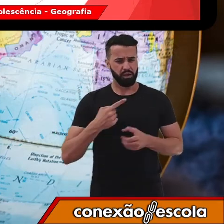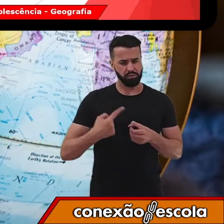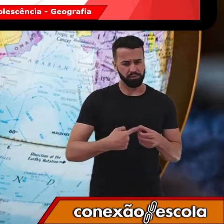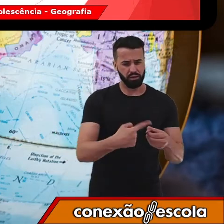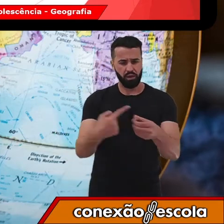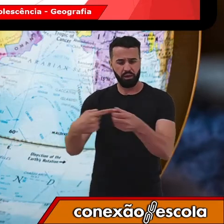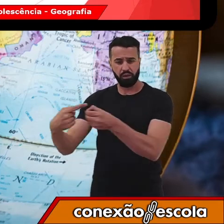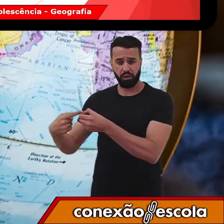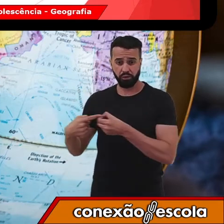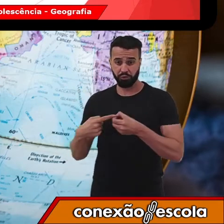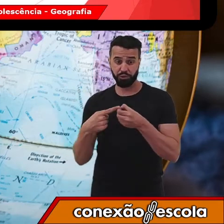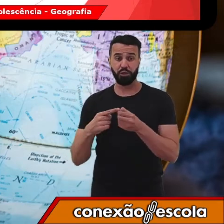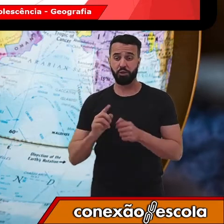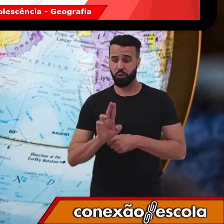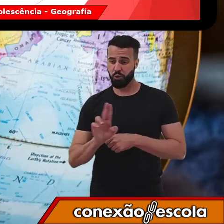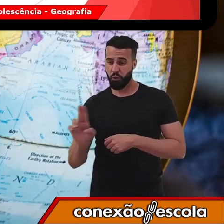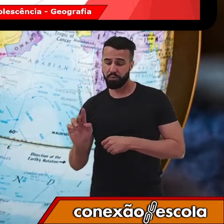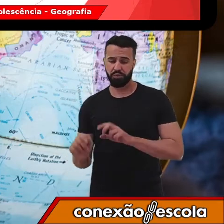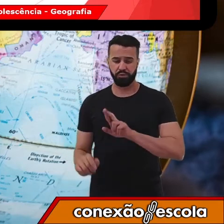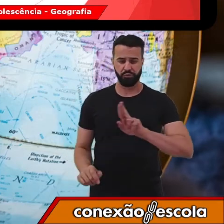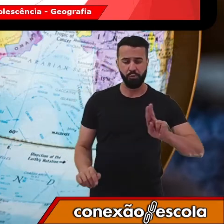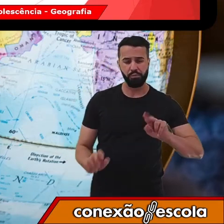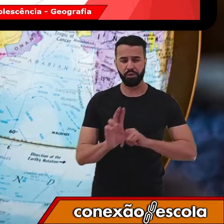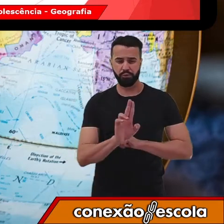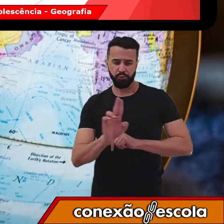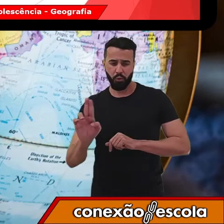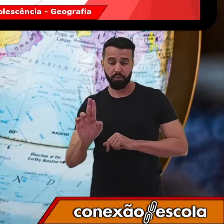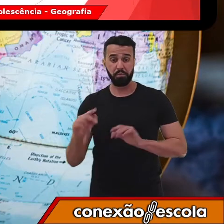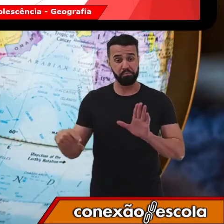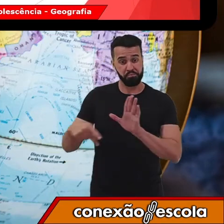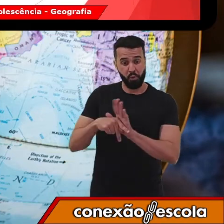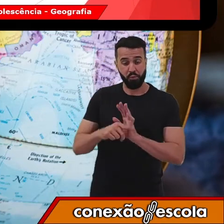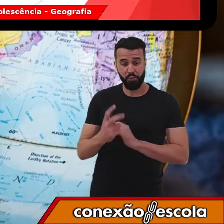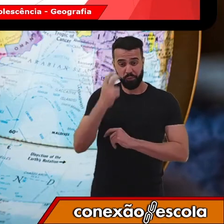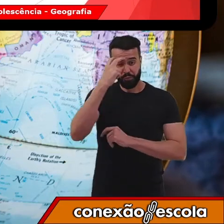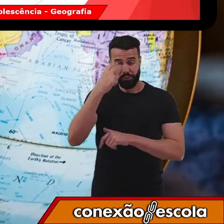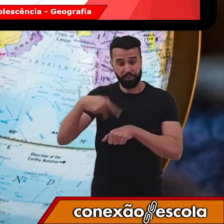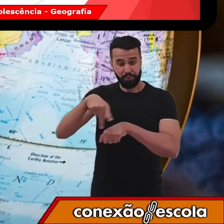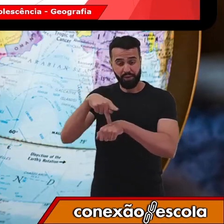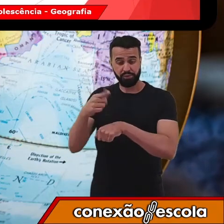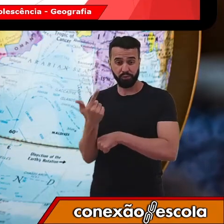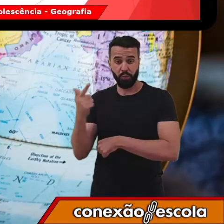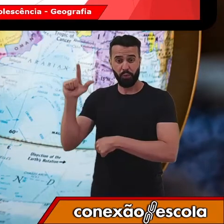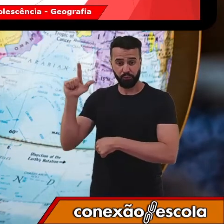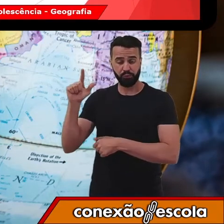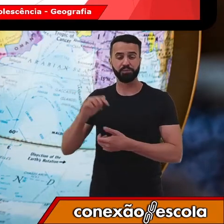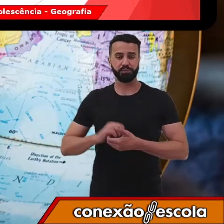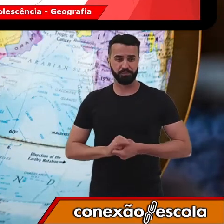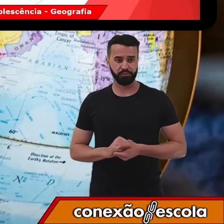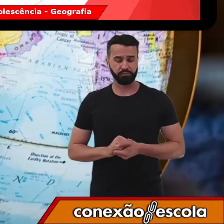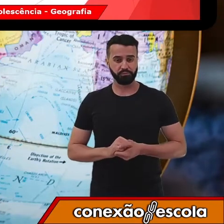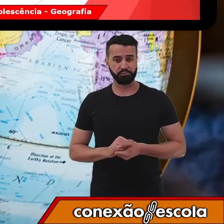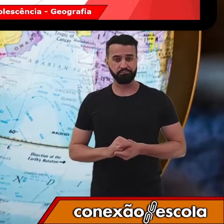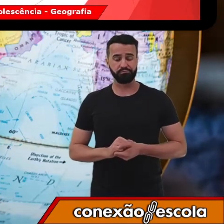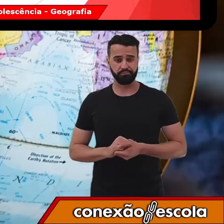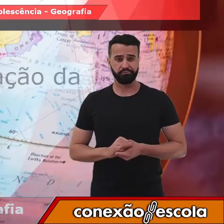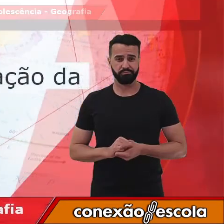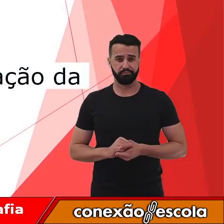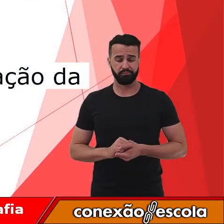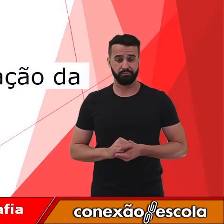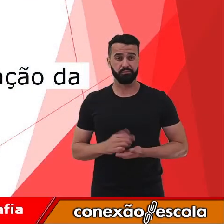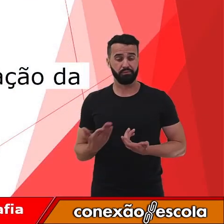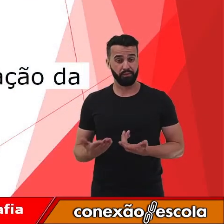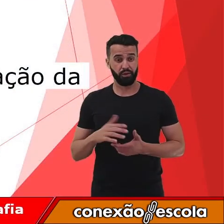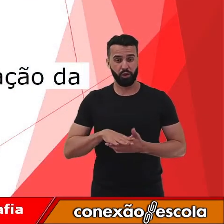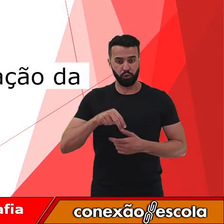sul que fazem referência aí a outras culturas. Brother, região norte do nosso